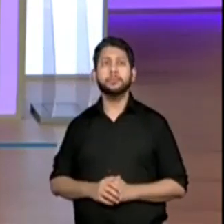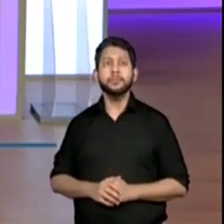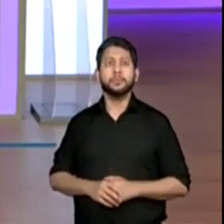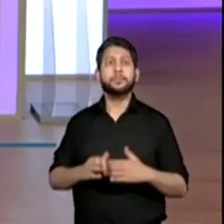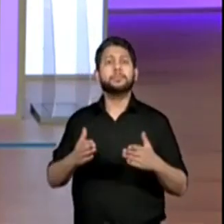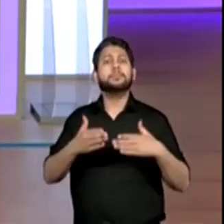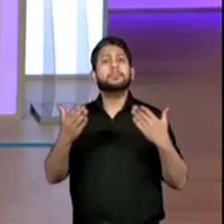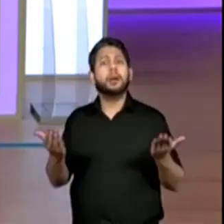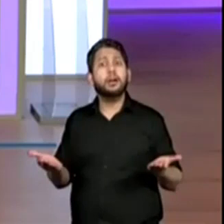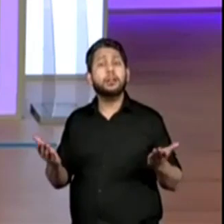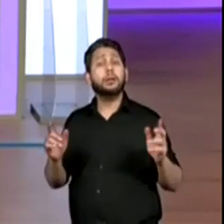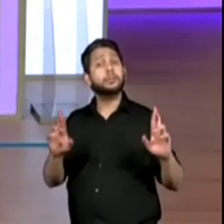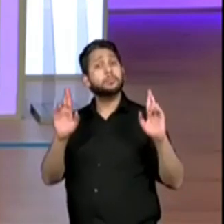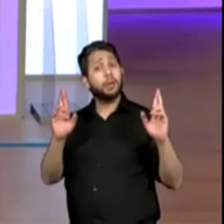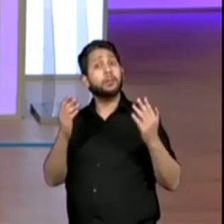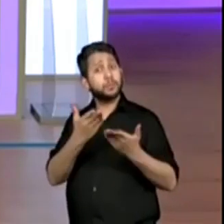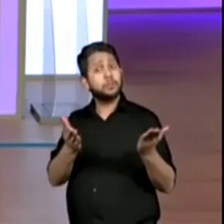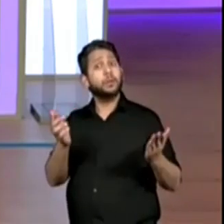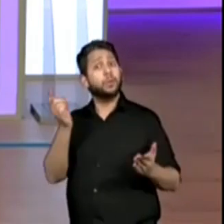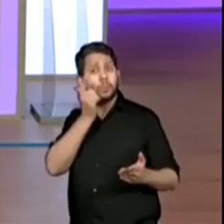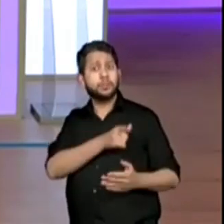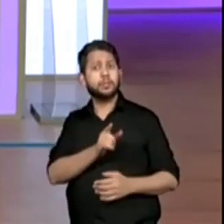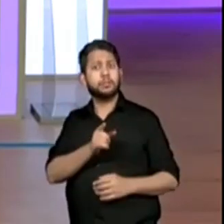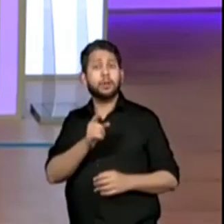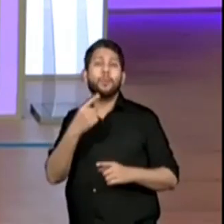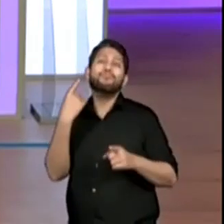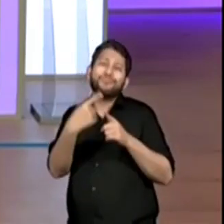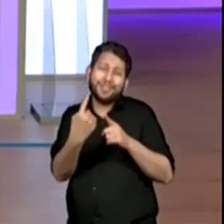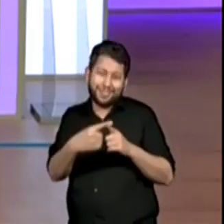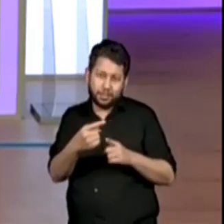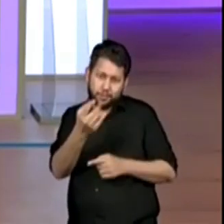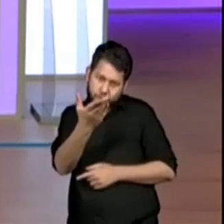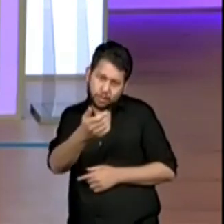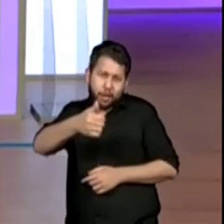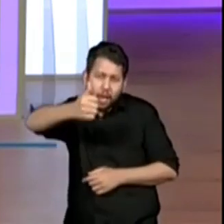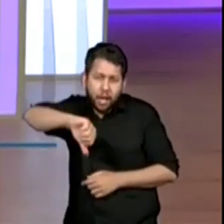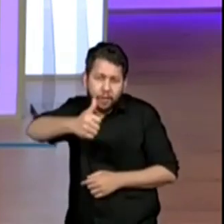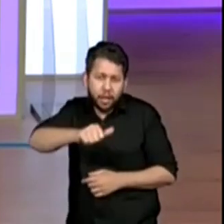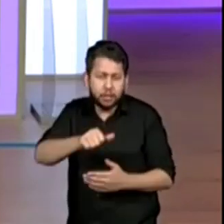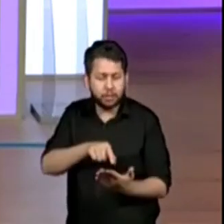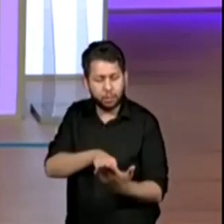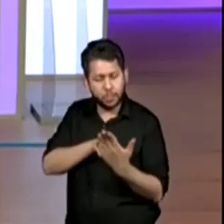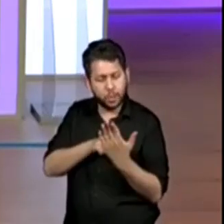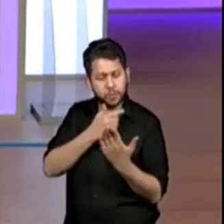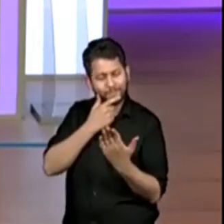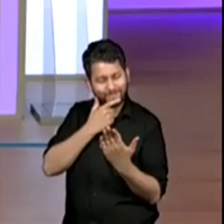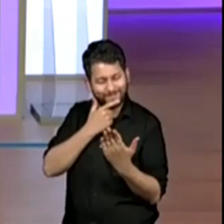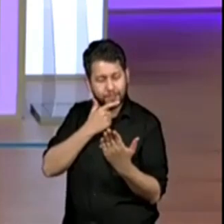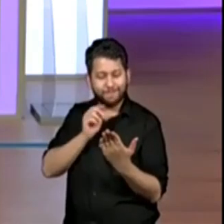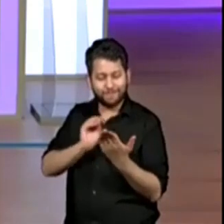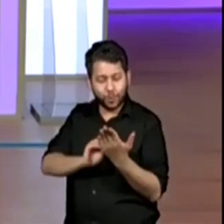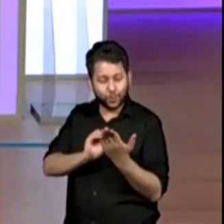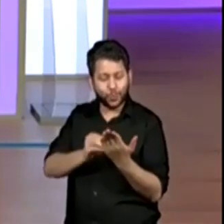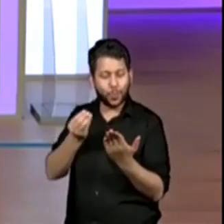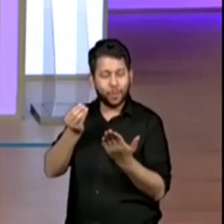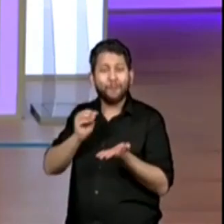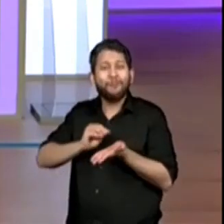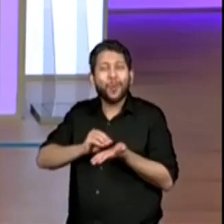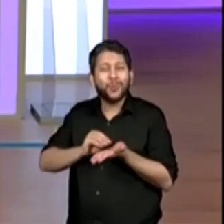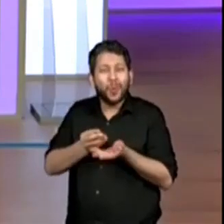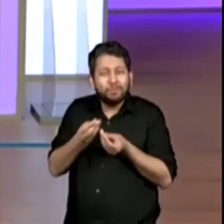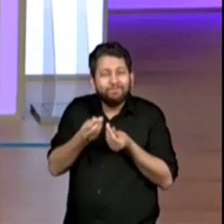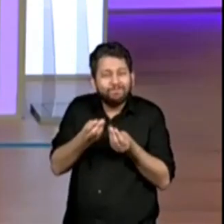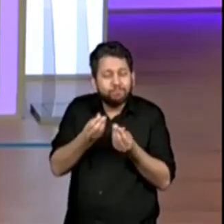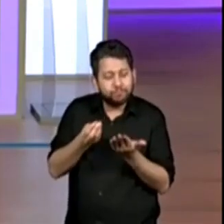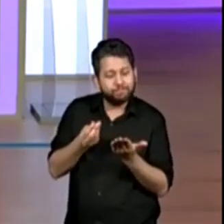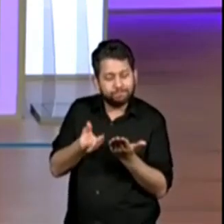Mas espero que realmente esses resultados nos ajudem, nos dêem uma direção, né? E a Proérica, da Escola